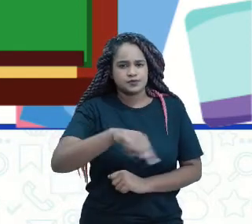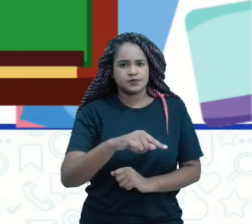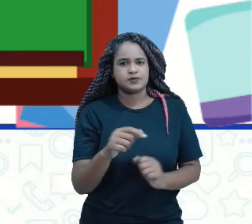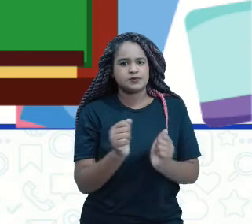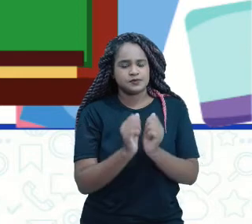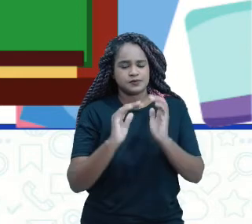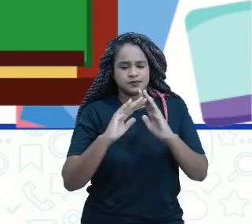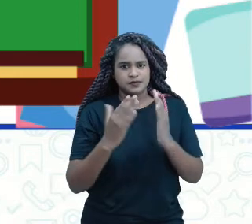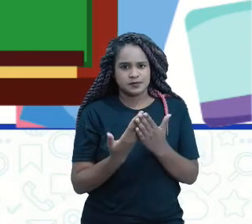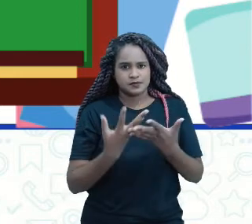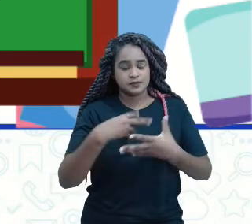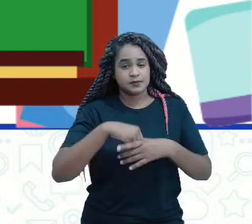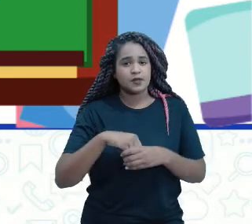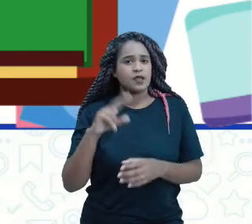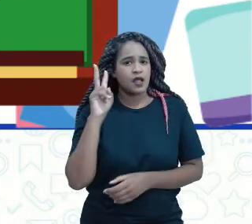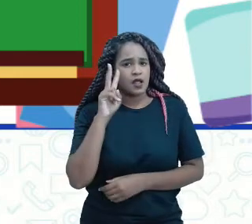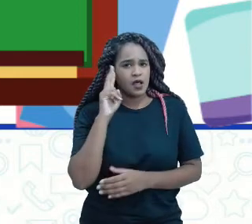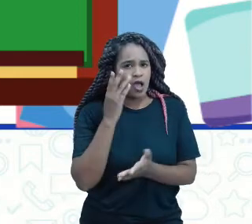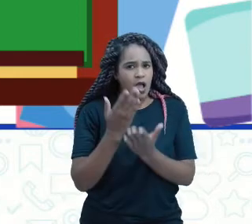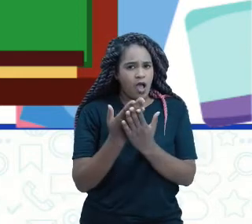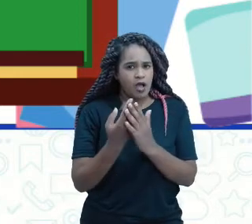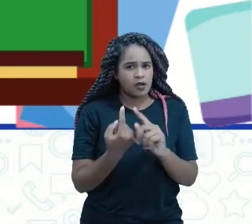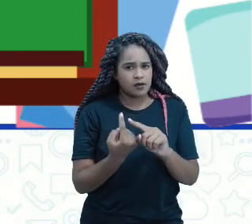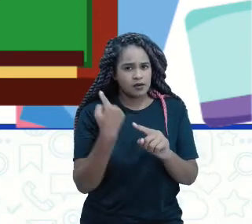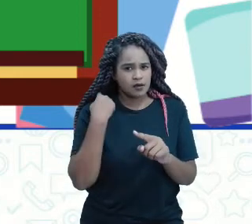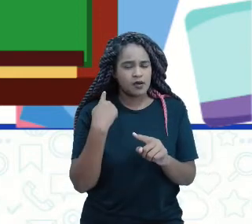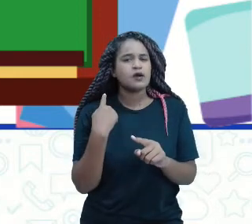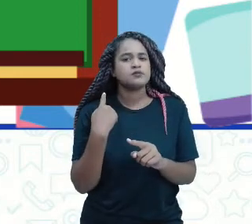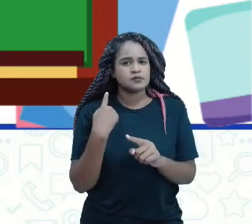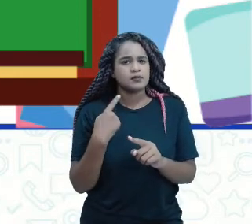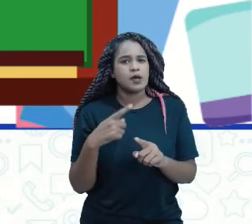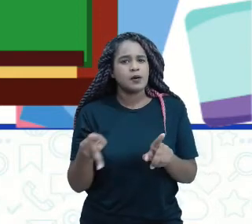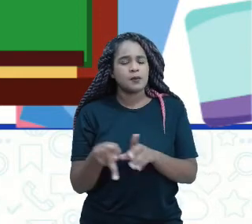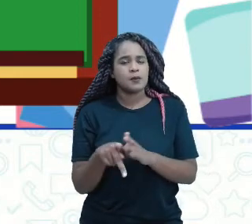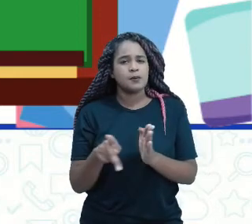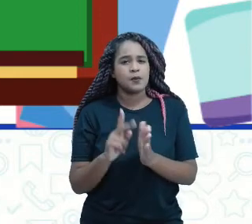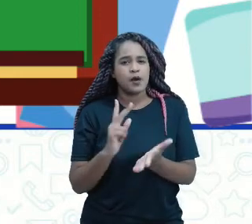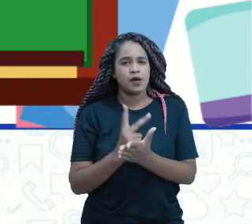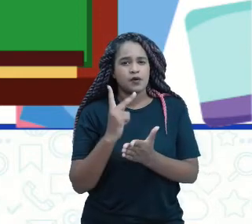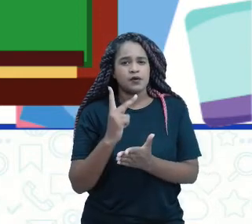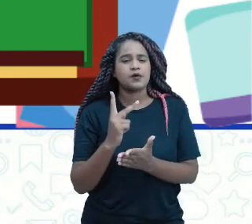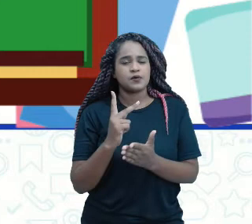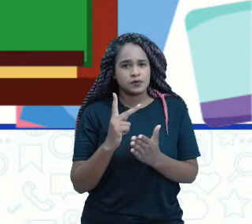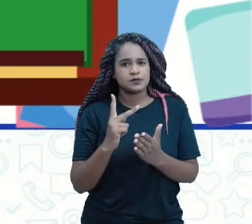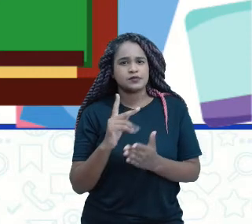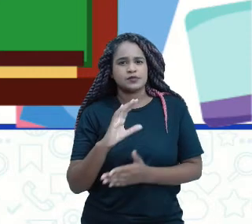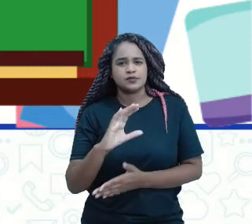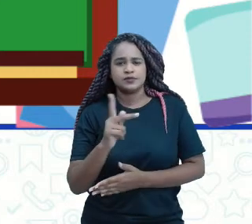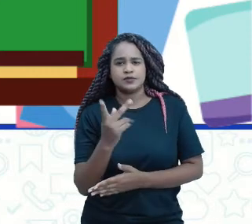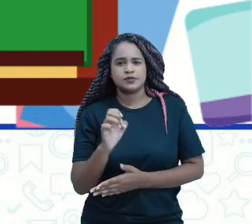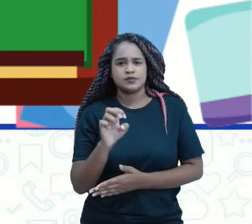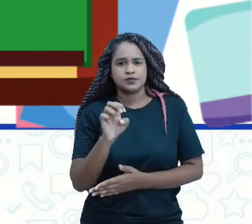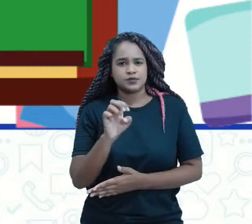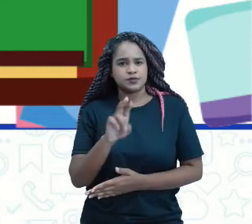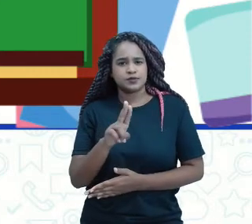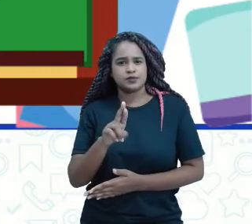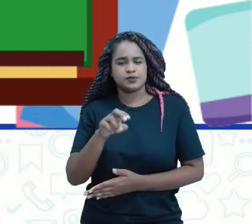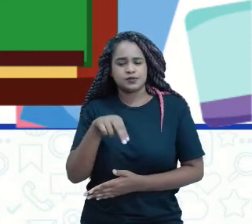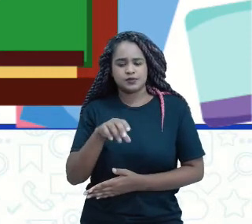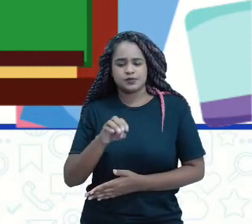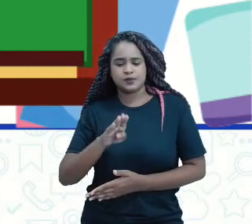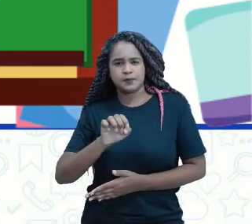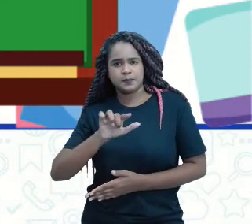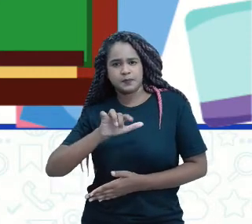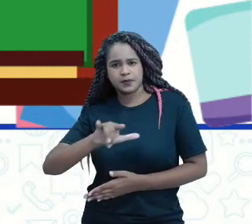escolas. Lembra da aula passada? Porque o acidente de Chernobyl serve como alerta para o mundo ainda hoje, tá? E é possível